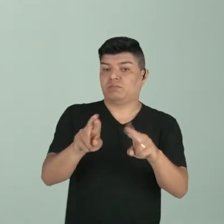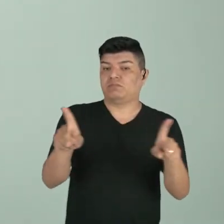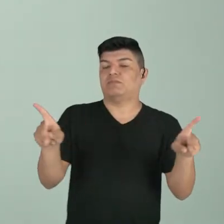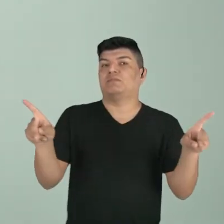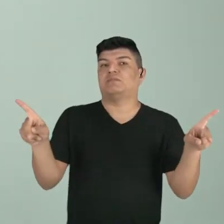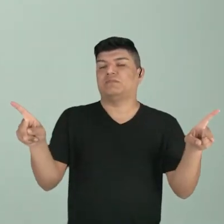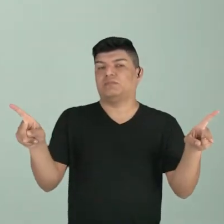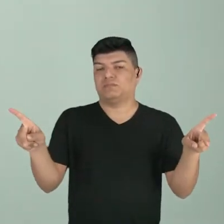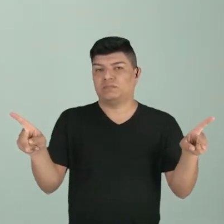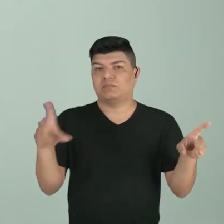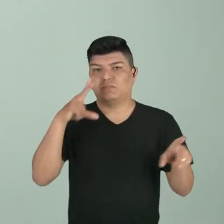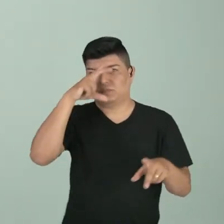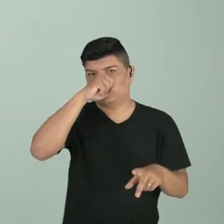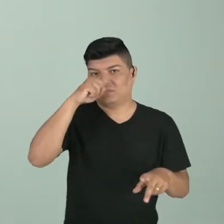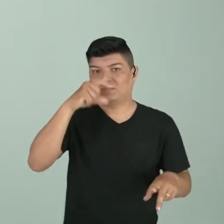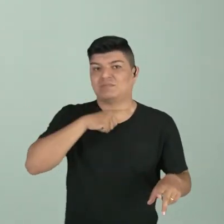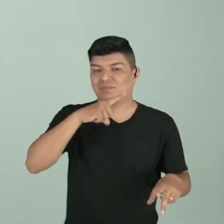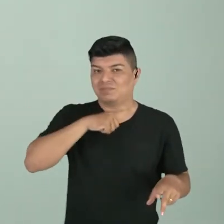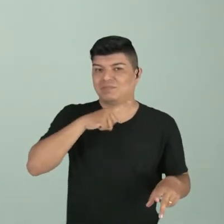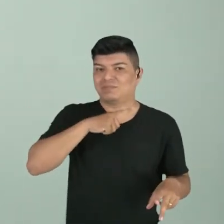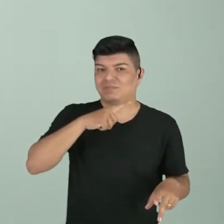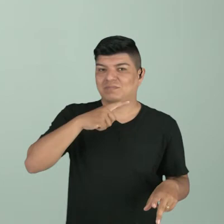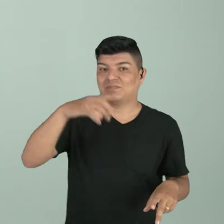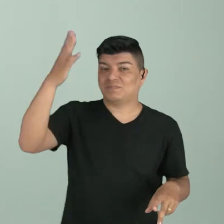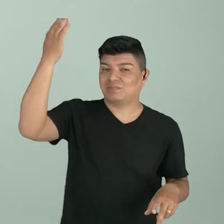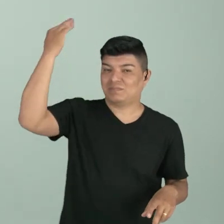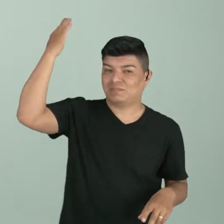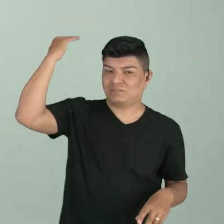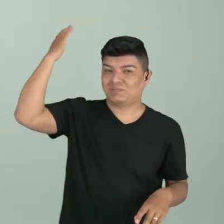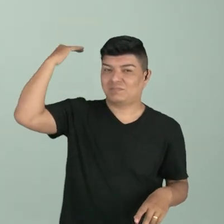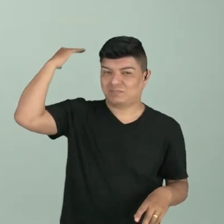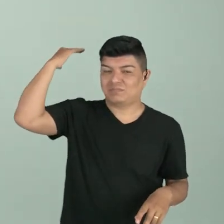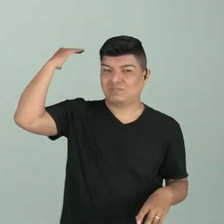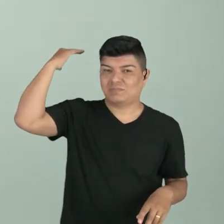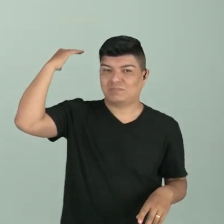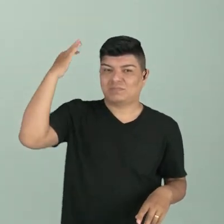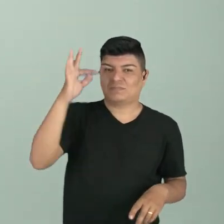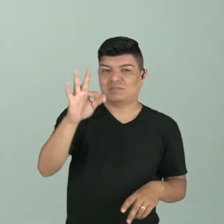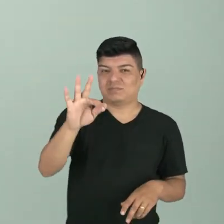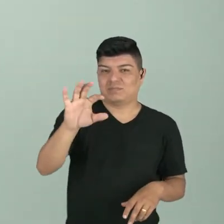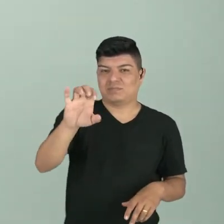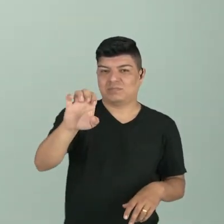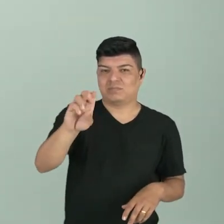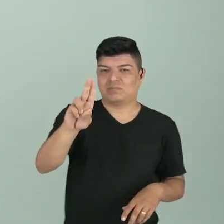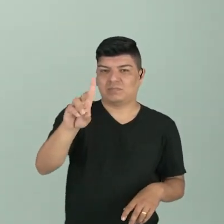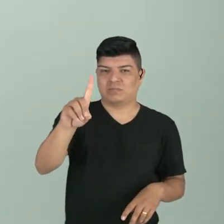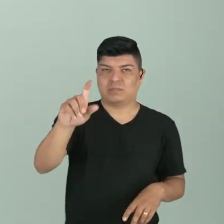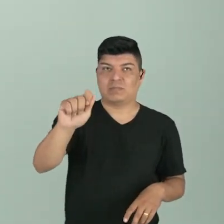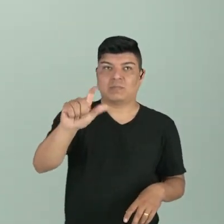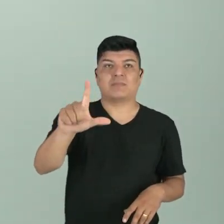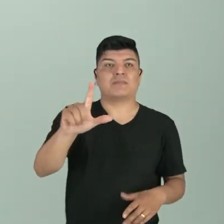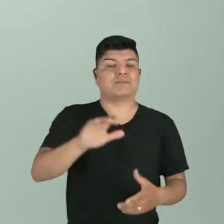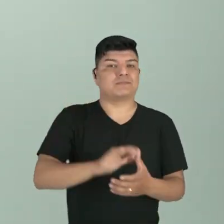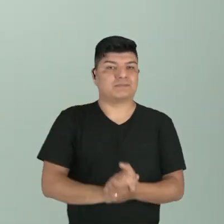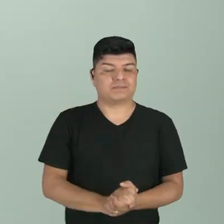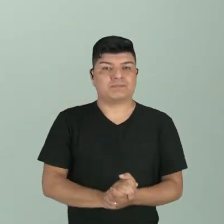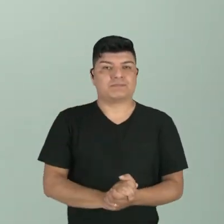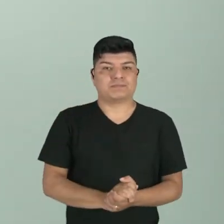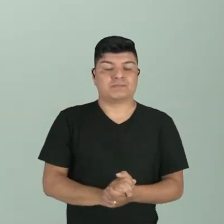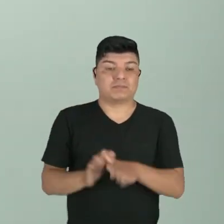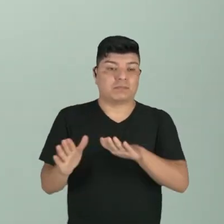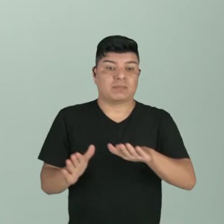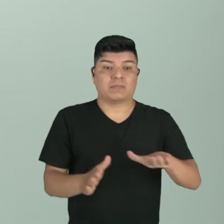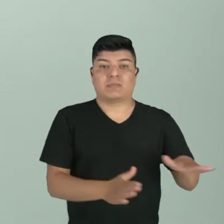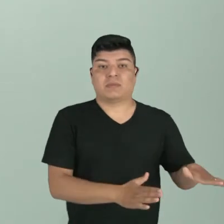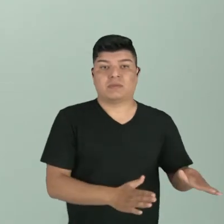distintas daquele poder que era exercido à época do feudalismo. Bem, com base